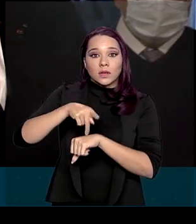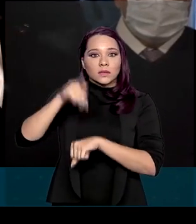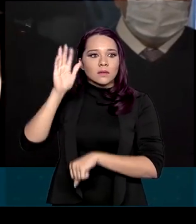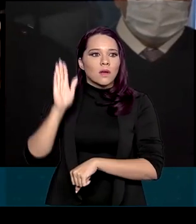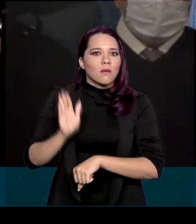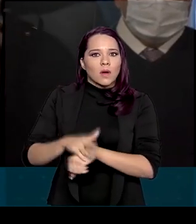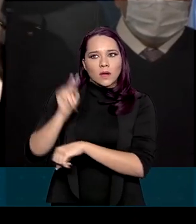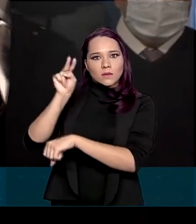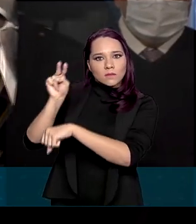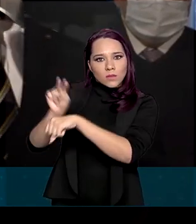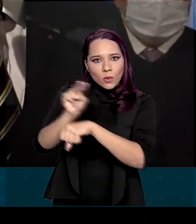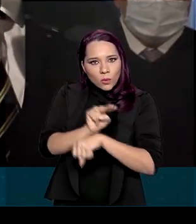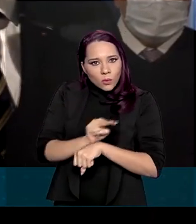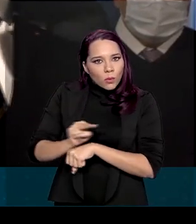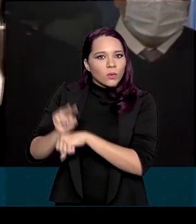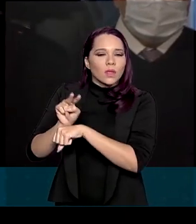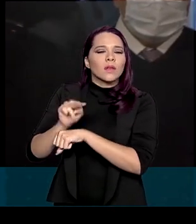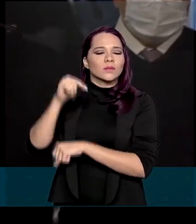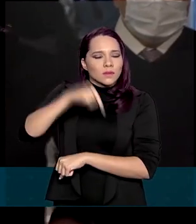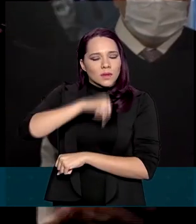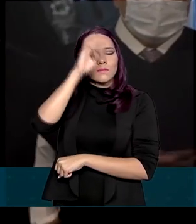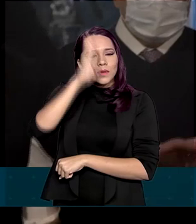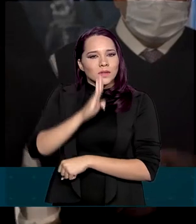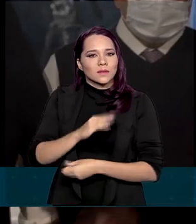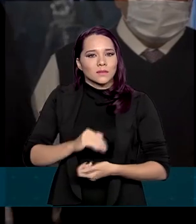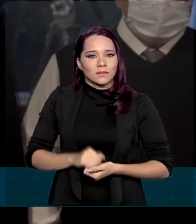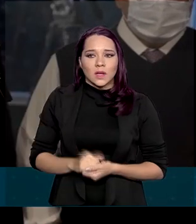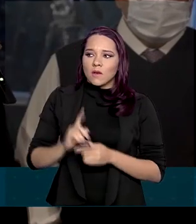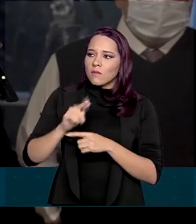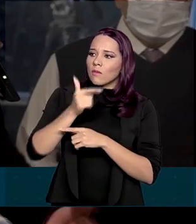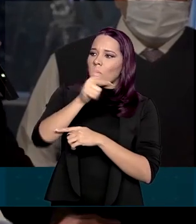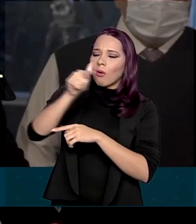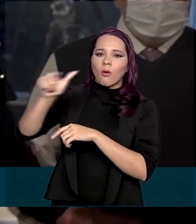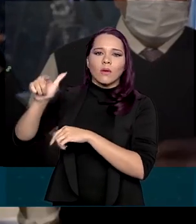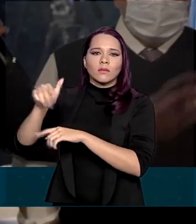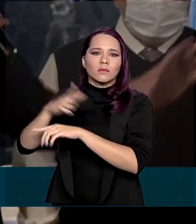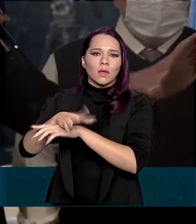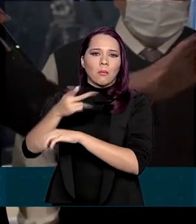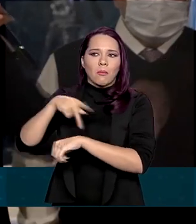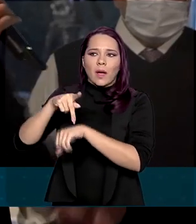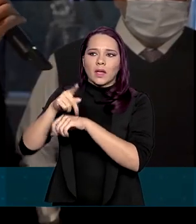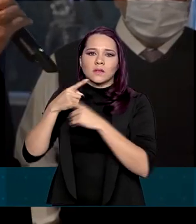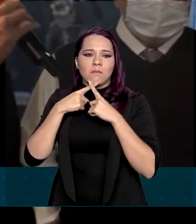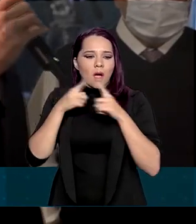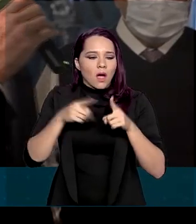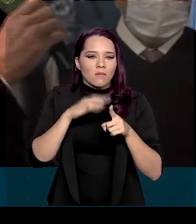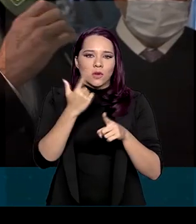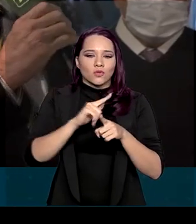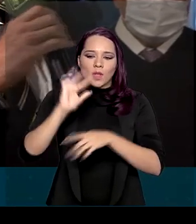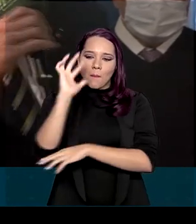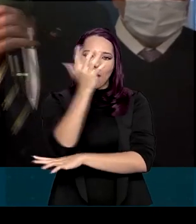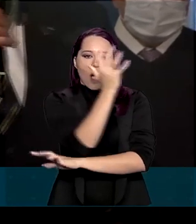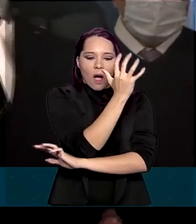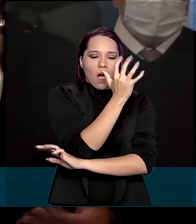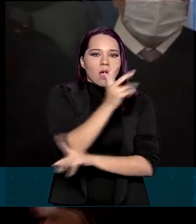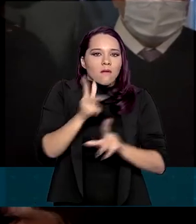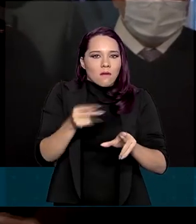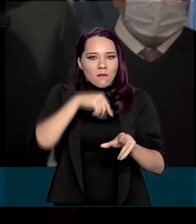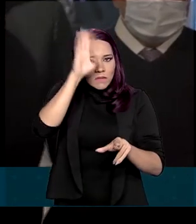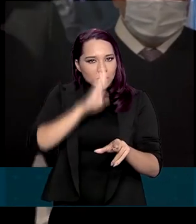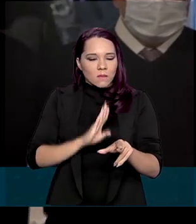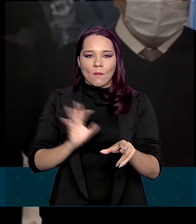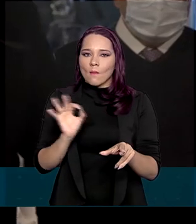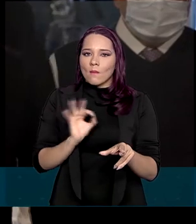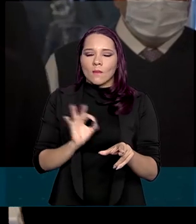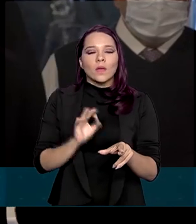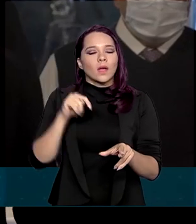mais preserva, é o nosso. Né? Aí fora tem países que nos criticam, mas não tem um palmo de mata ciliar. Aqui